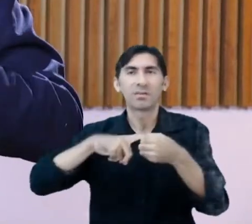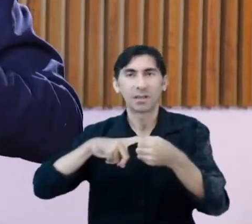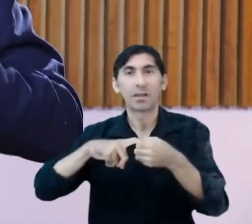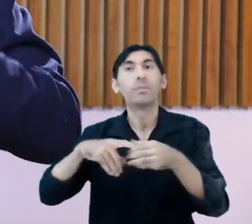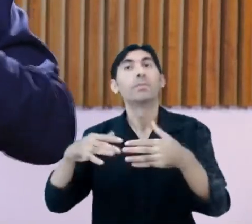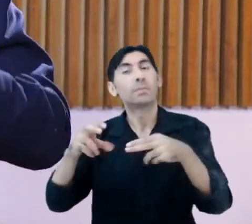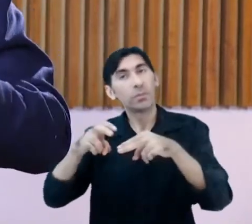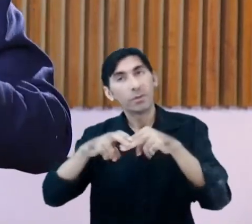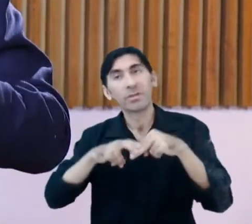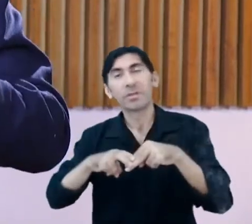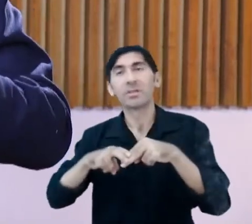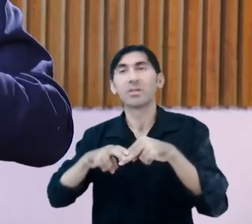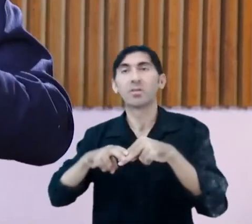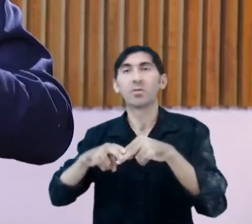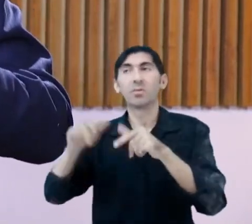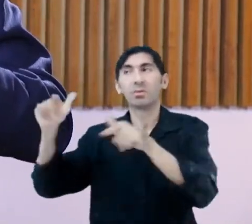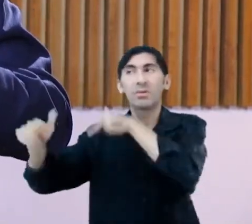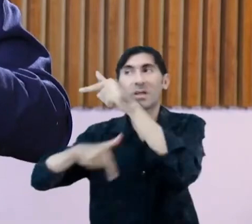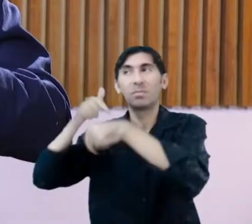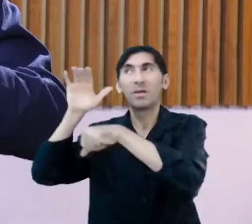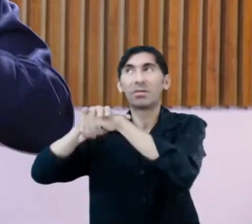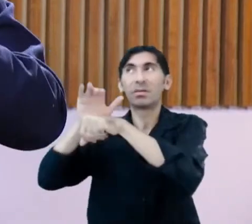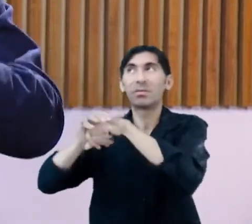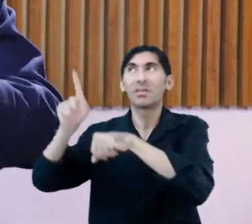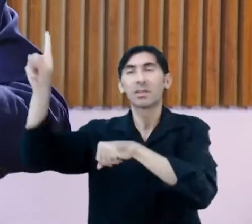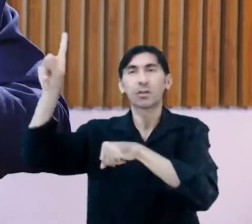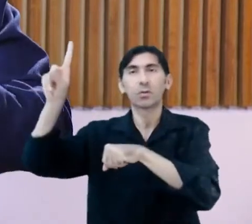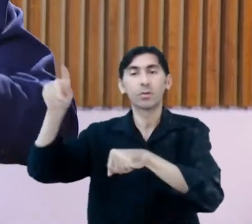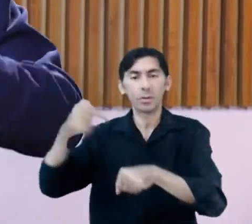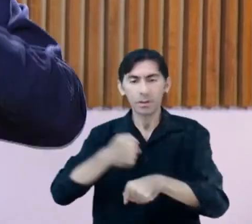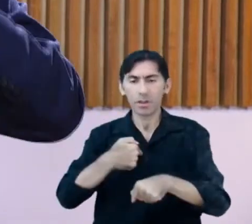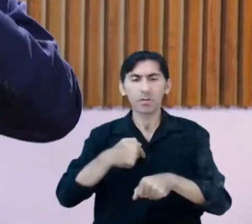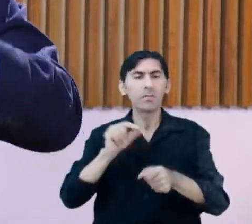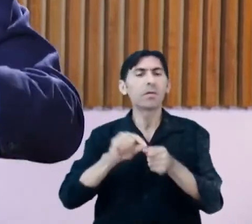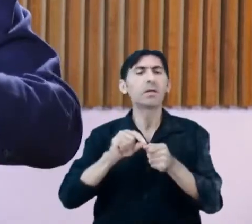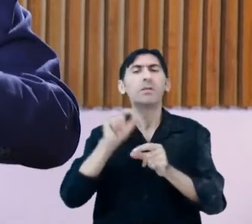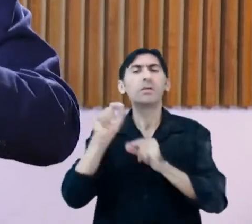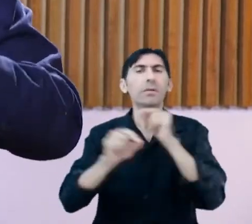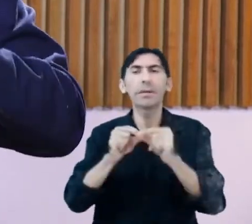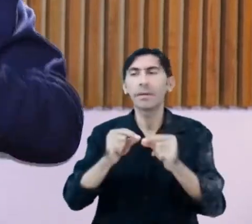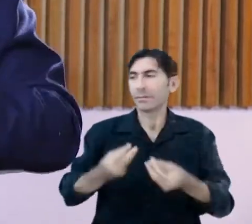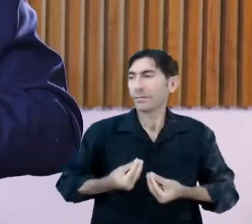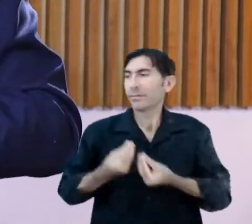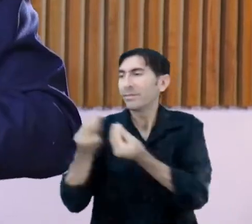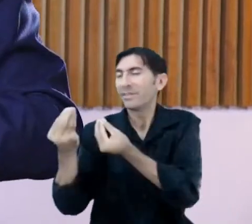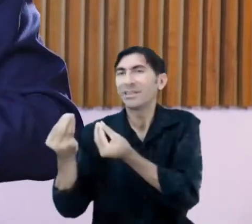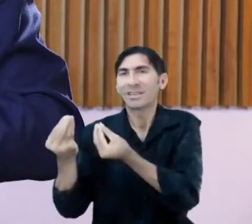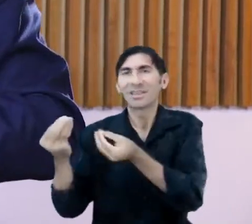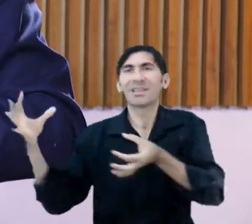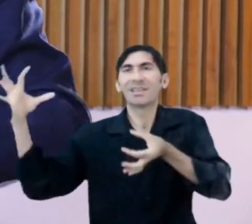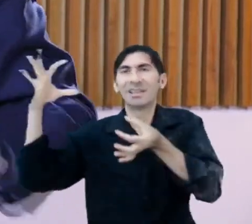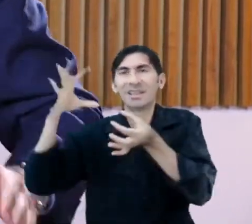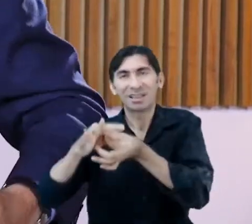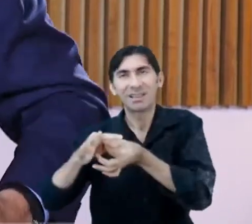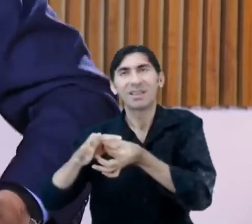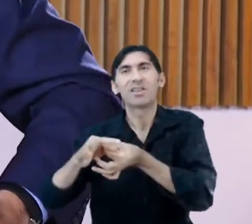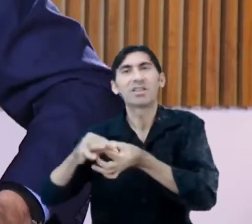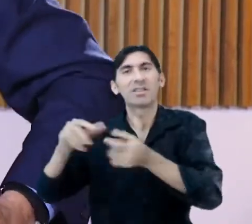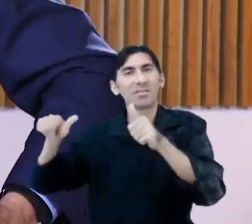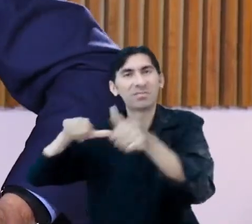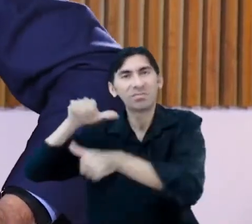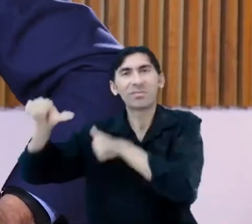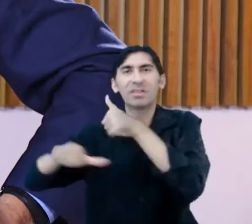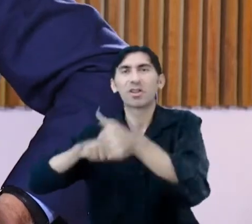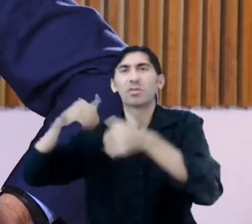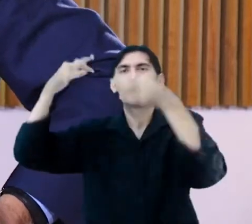nossa parte é entregar-nos e andar com ele, permanecer com ele. E ele faz a obra completa.